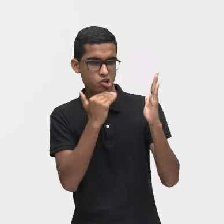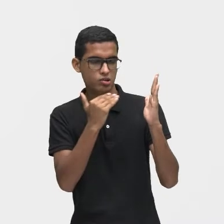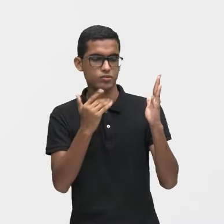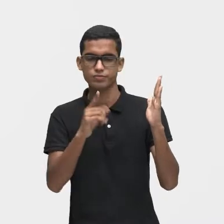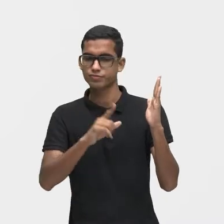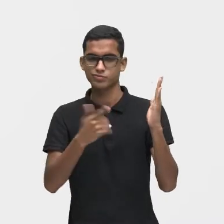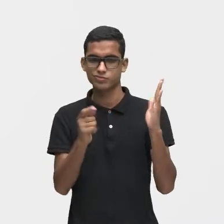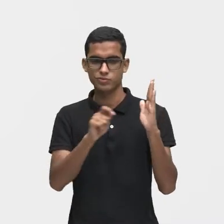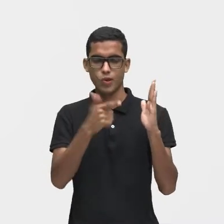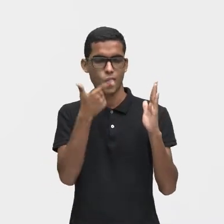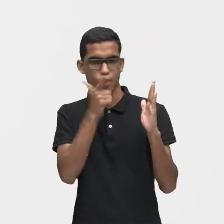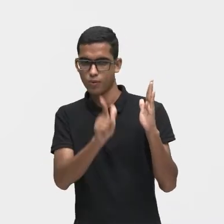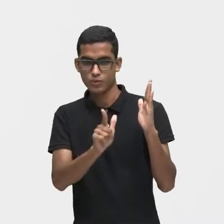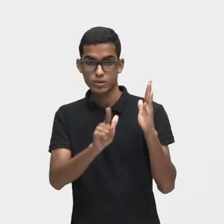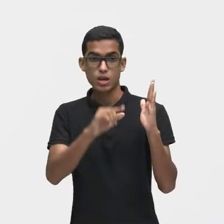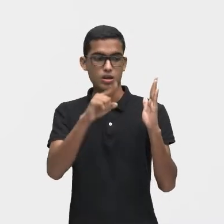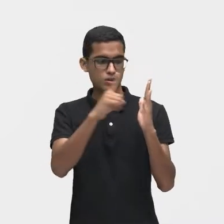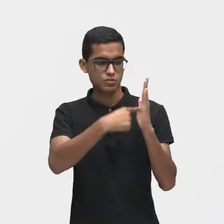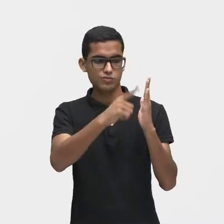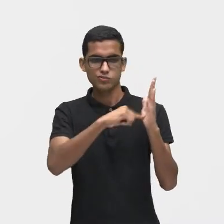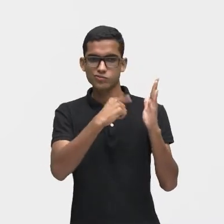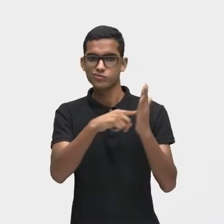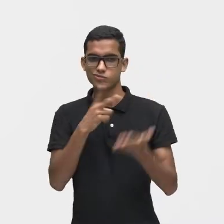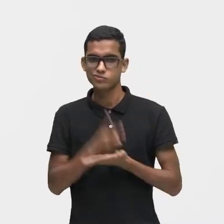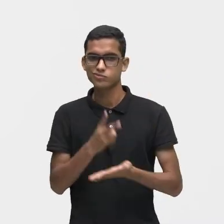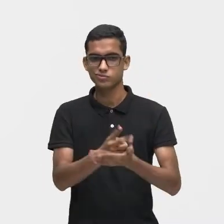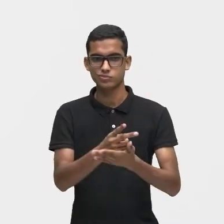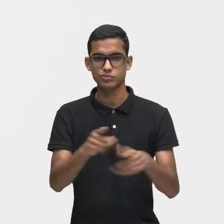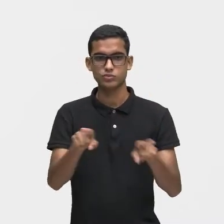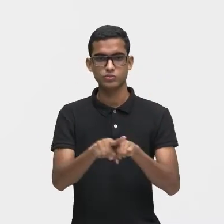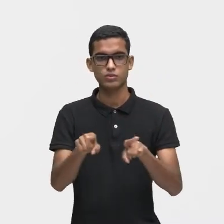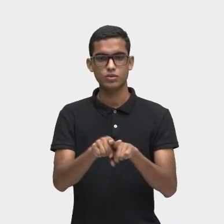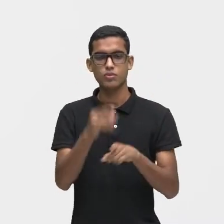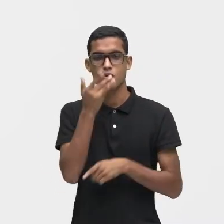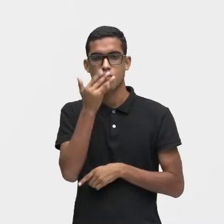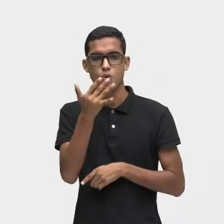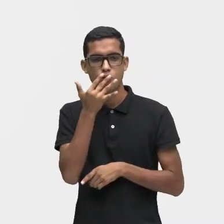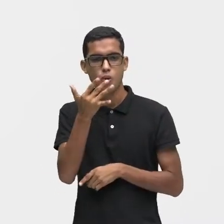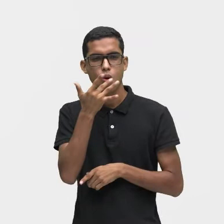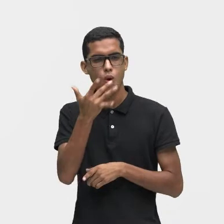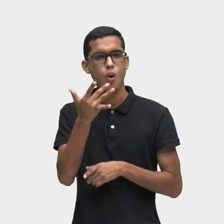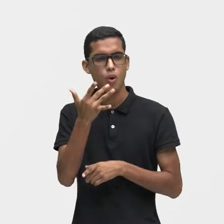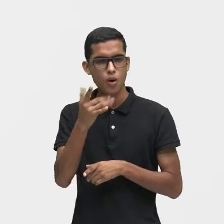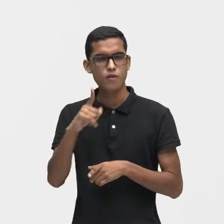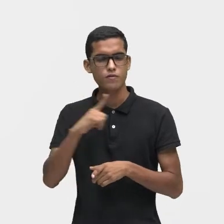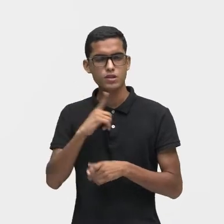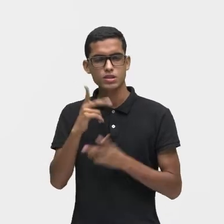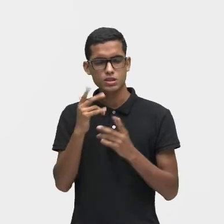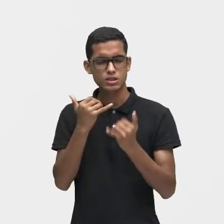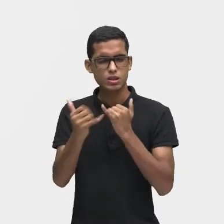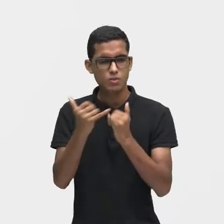as cores mantêm-se muito próximas à do pigmento original.